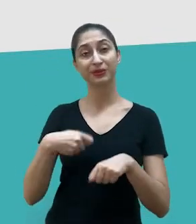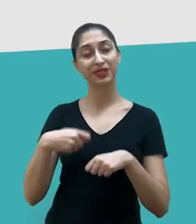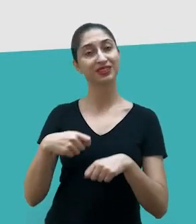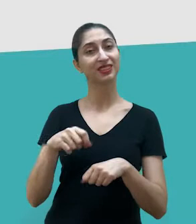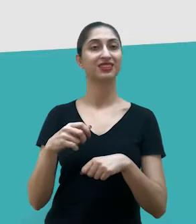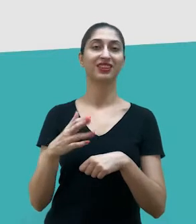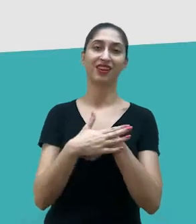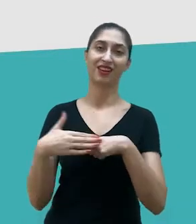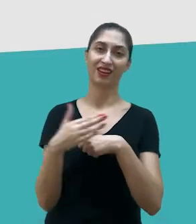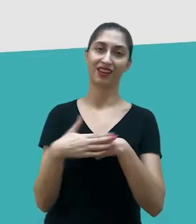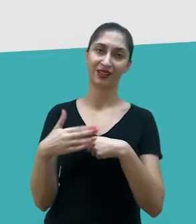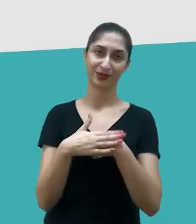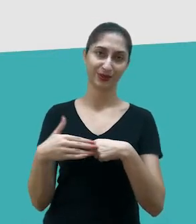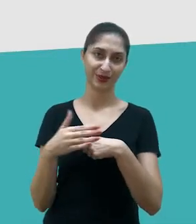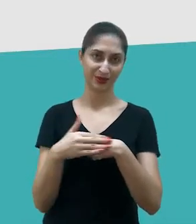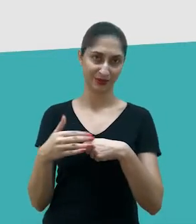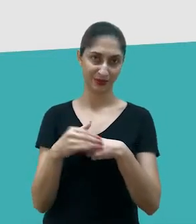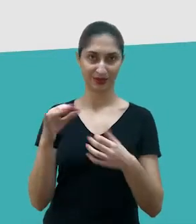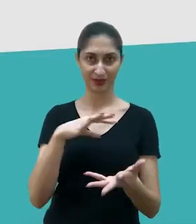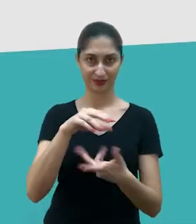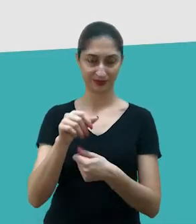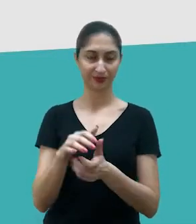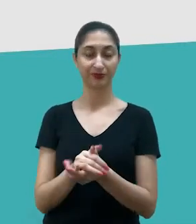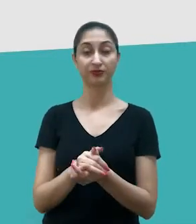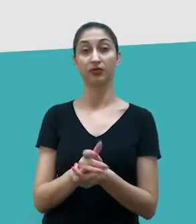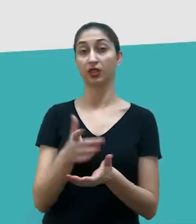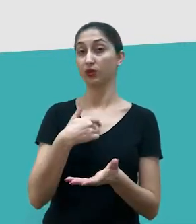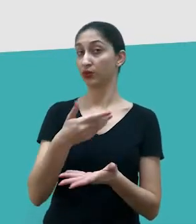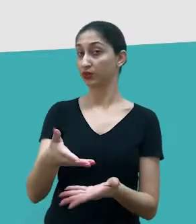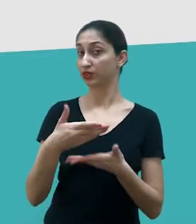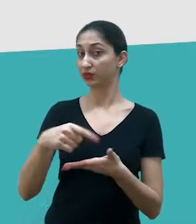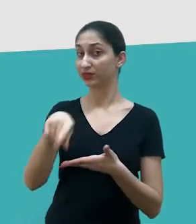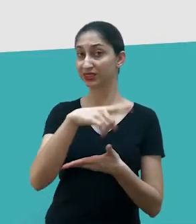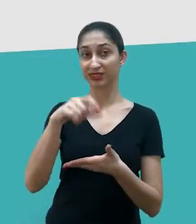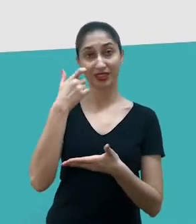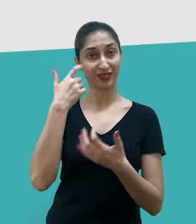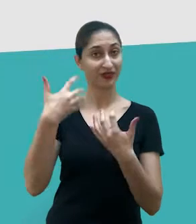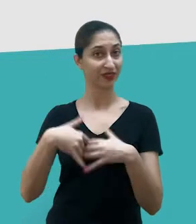carinho com a nossa casa. E eu vou convidar vocês para repensar